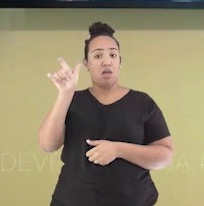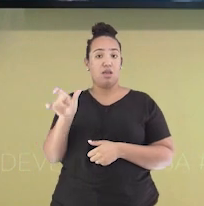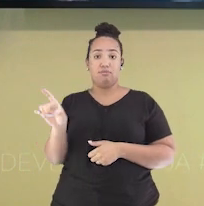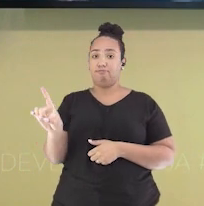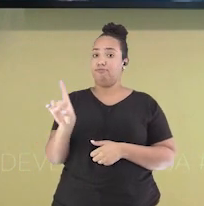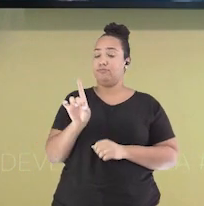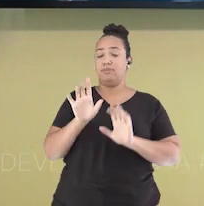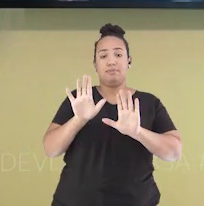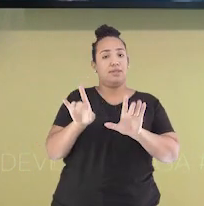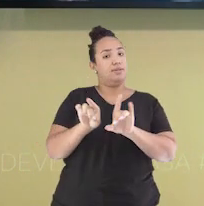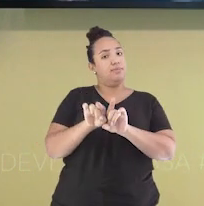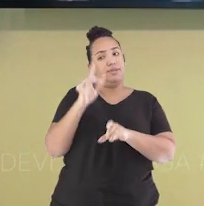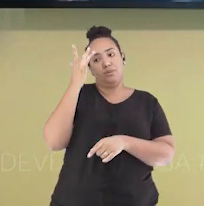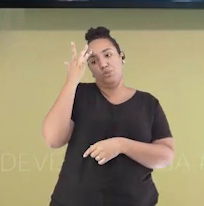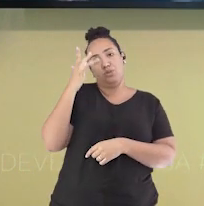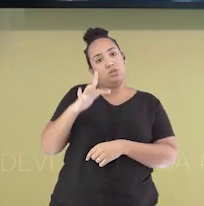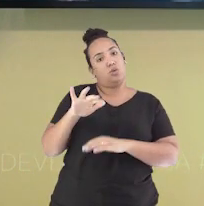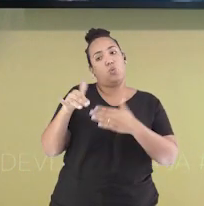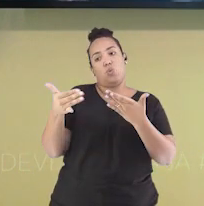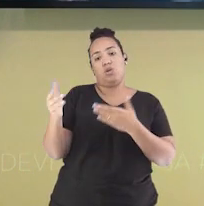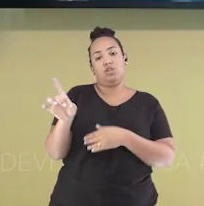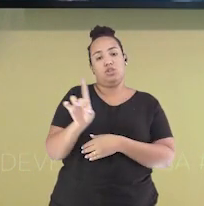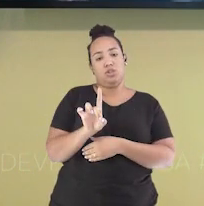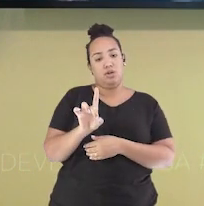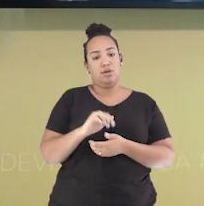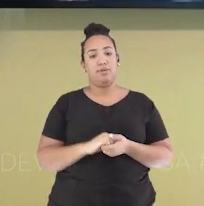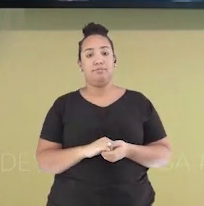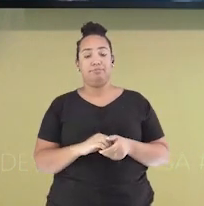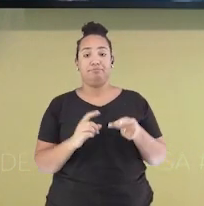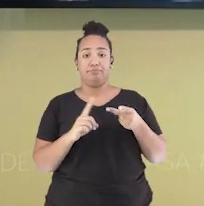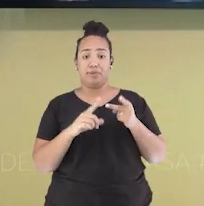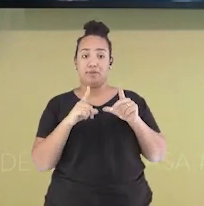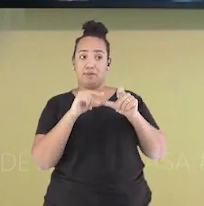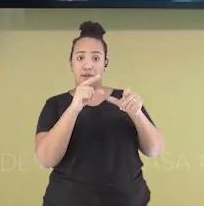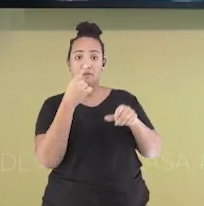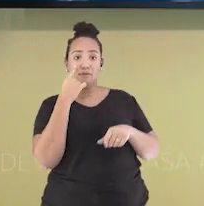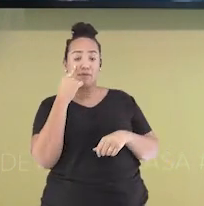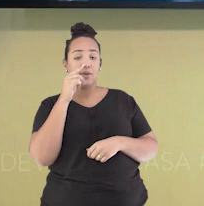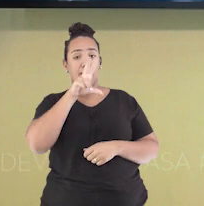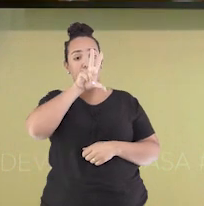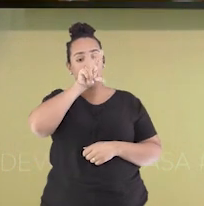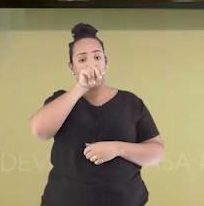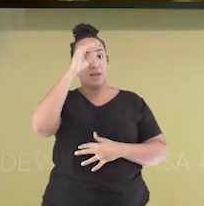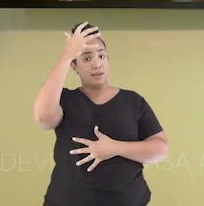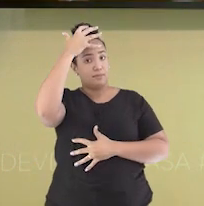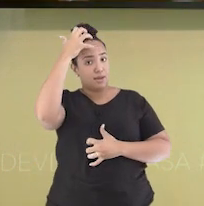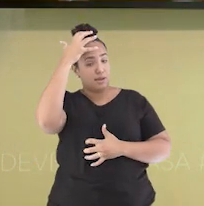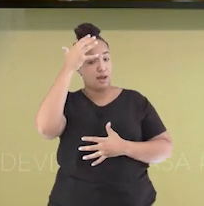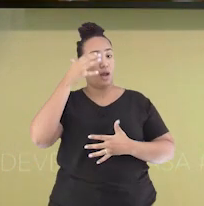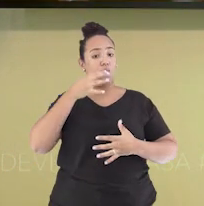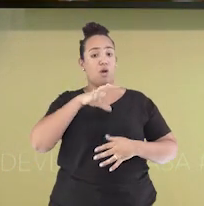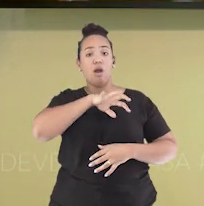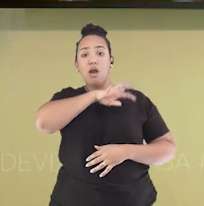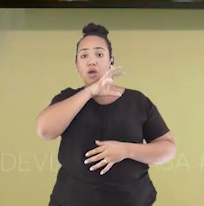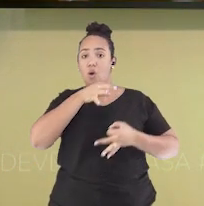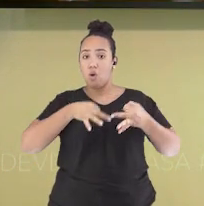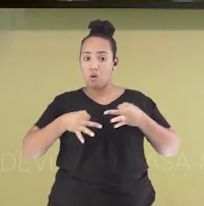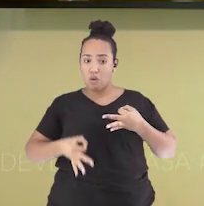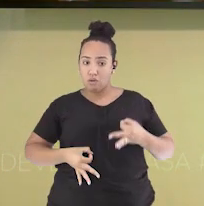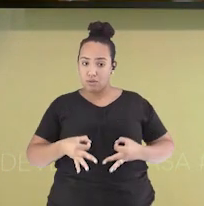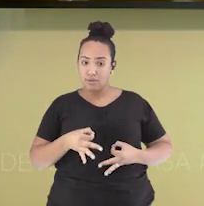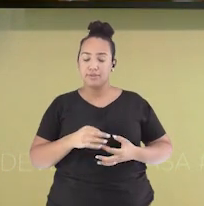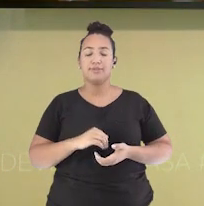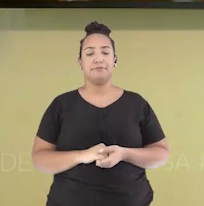vai chegar. Na viagem, vimos patos, macacos e onças. As conjunções